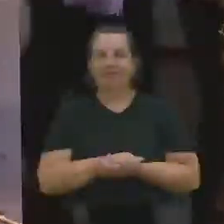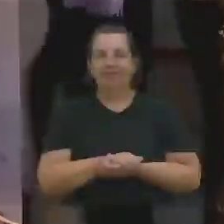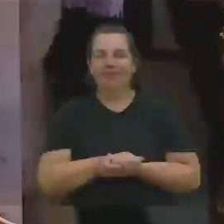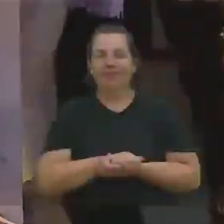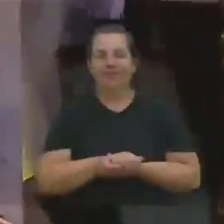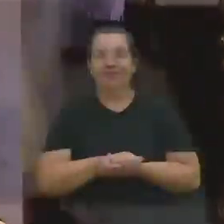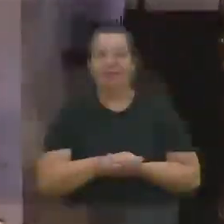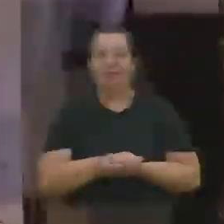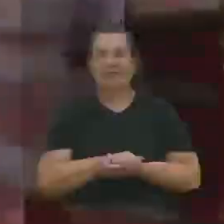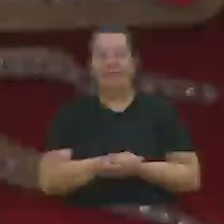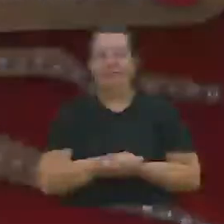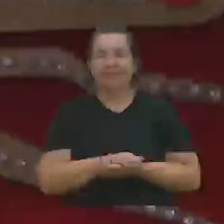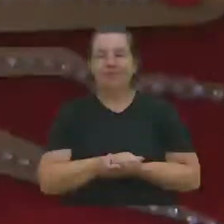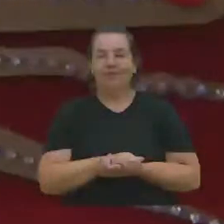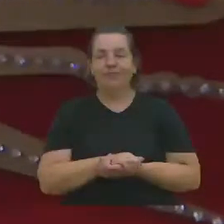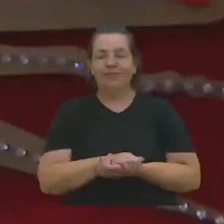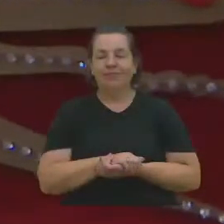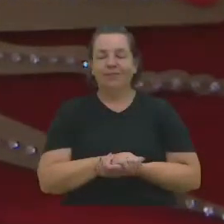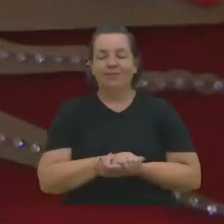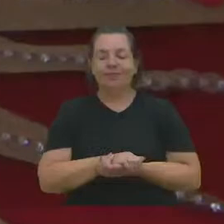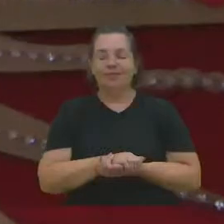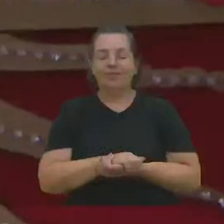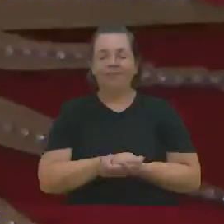Eu sou pão da